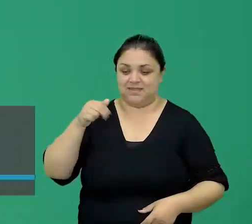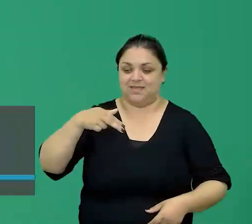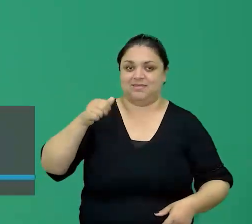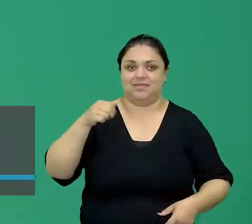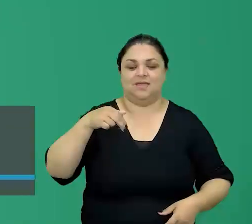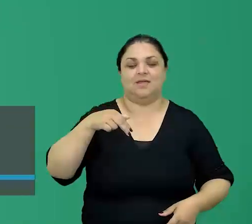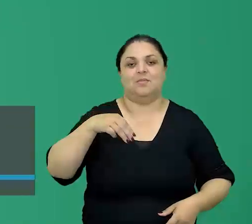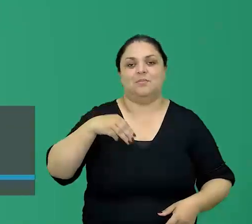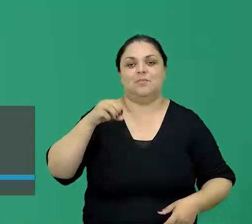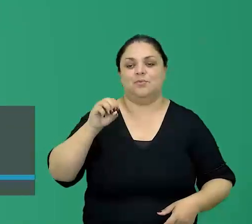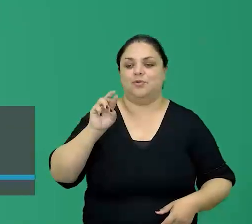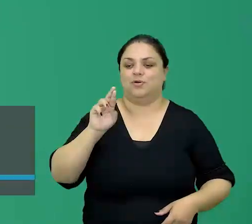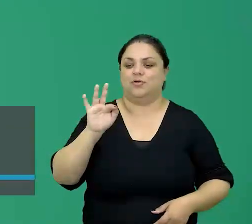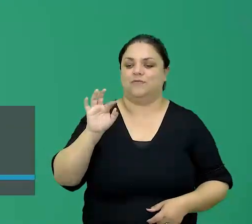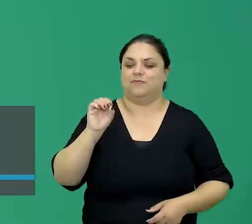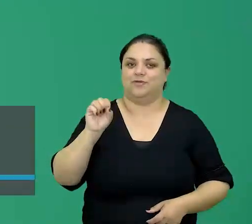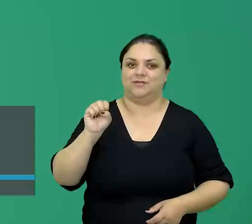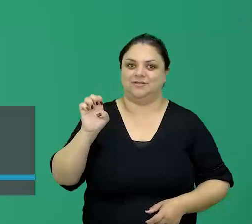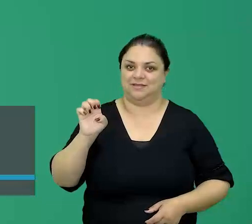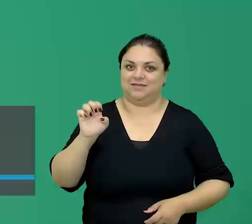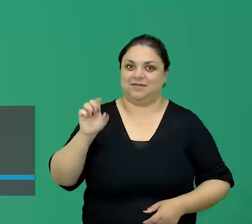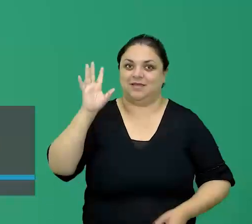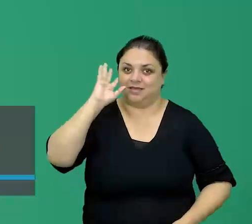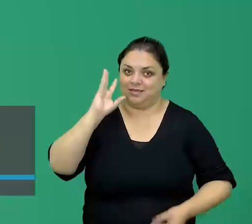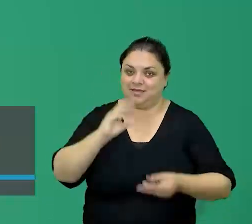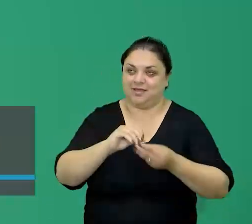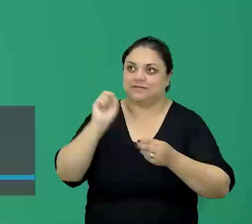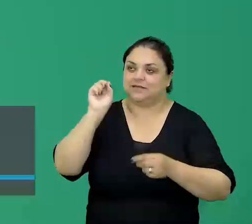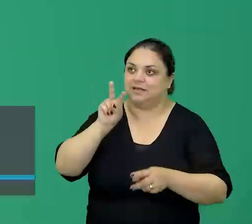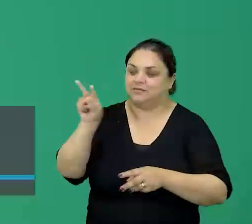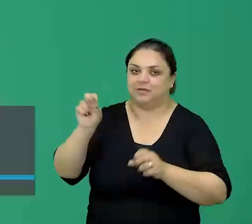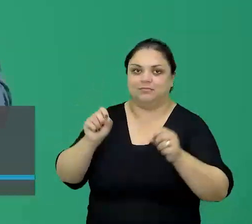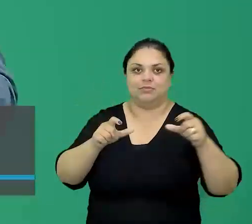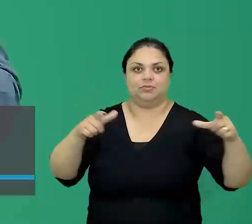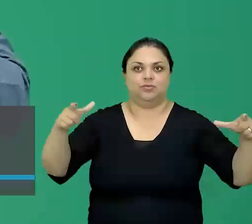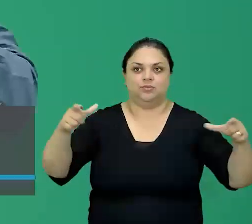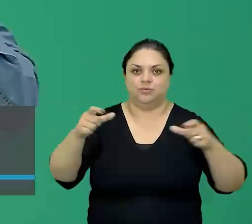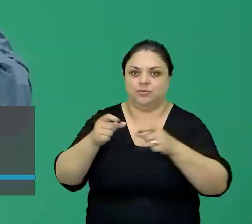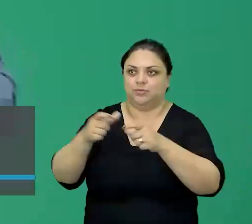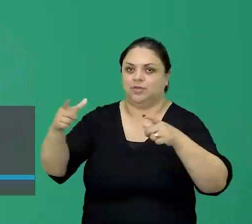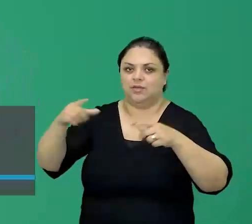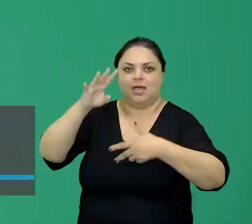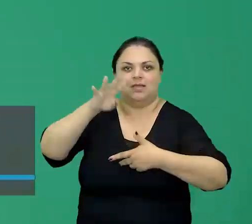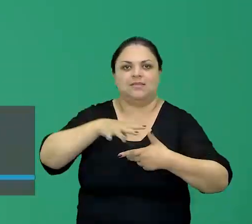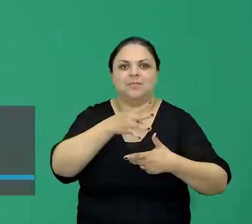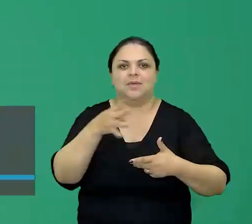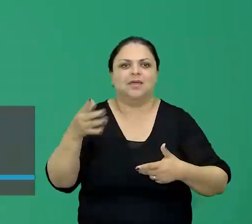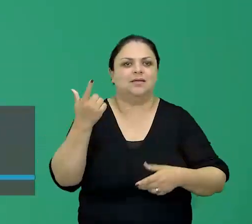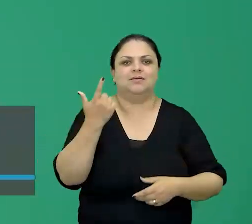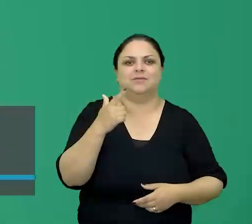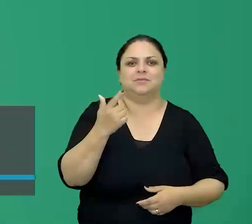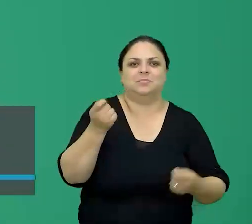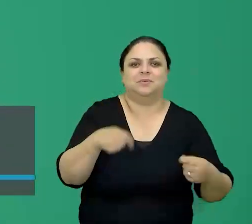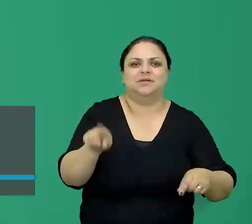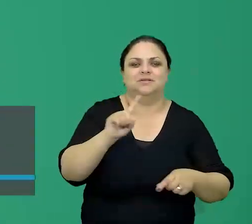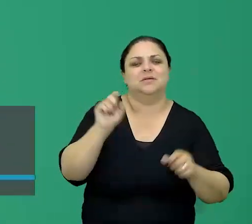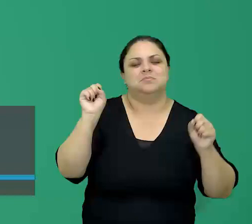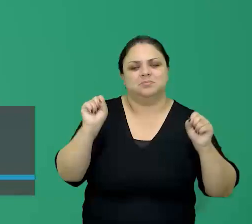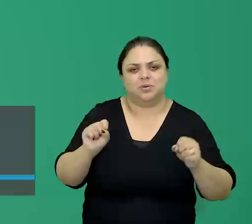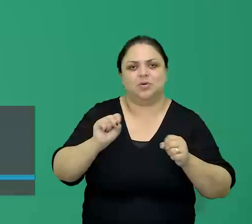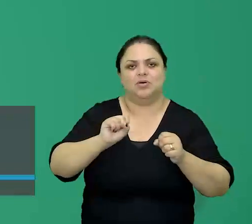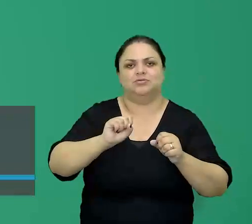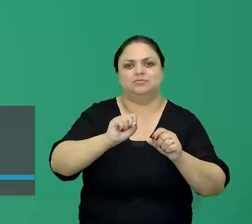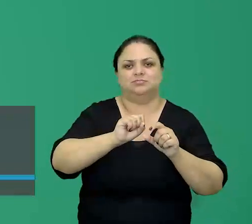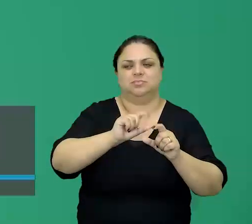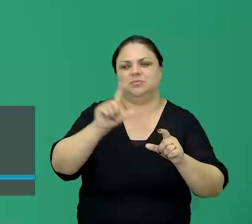pode ser utilizado para representar esses dados. Em vez de você colocar só numa tabela ou numa escala, você pode usar